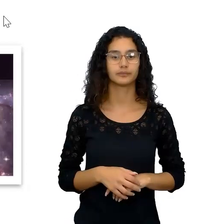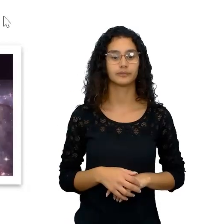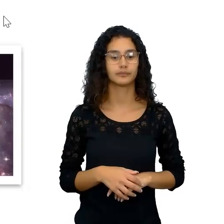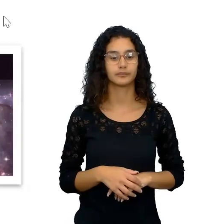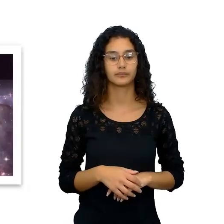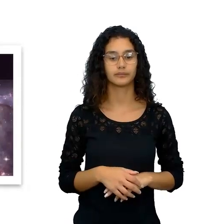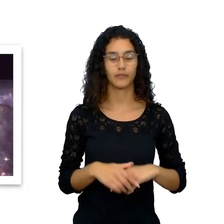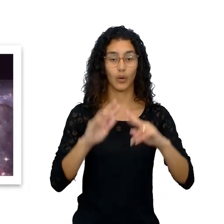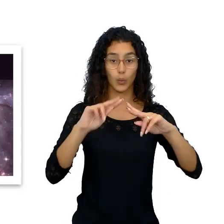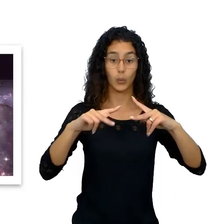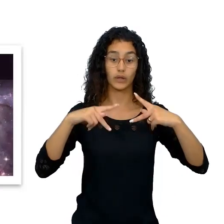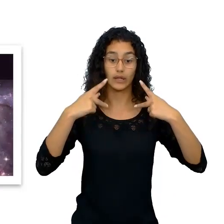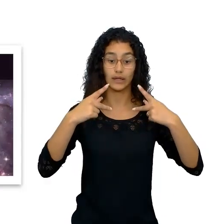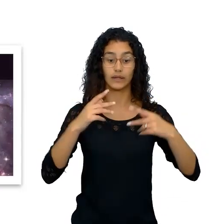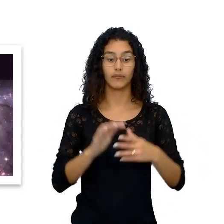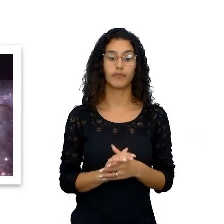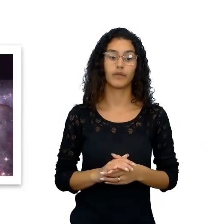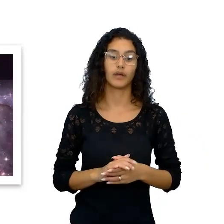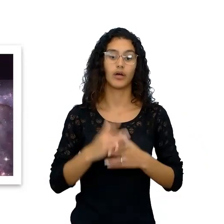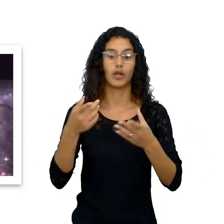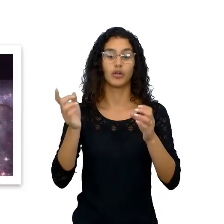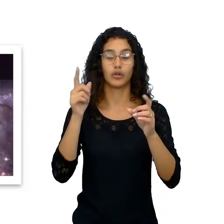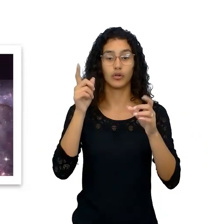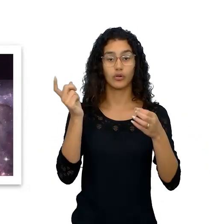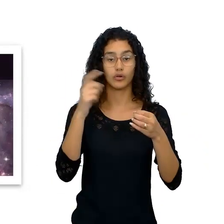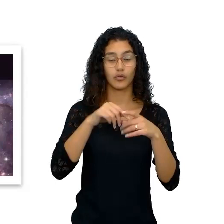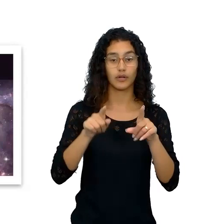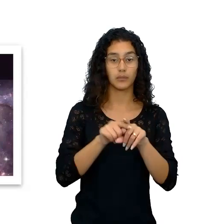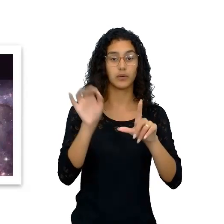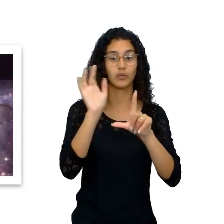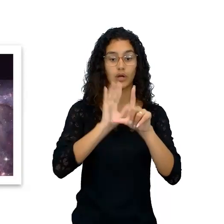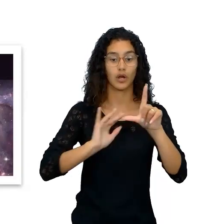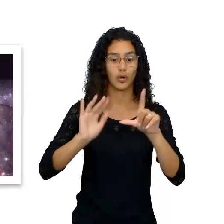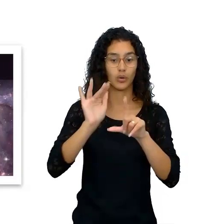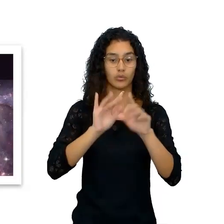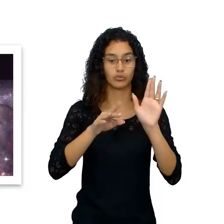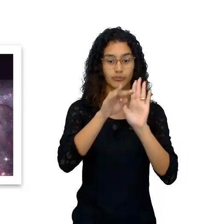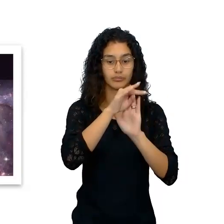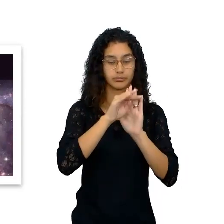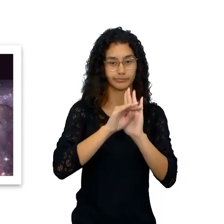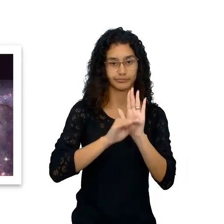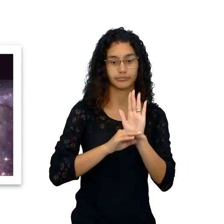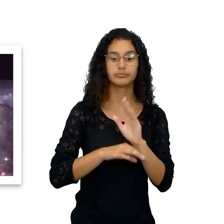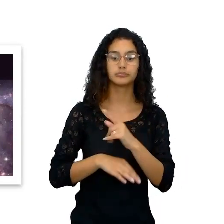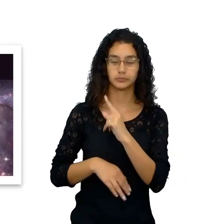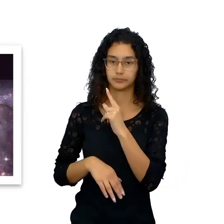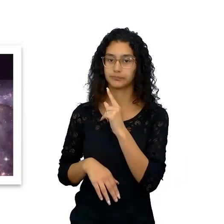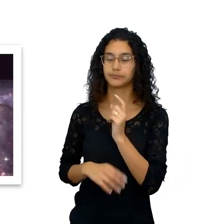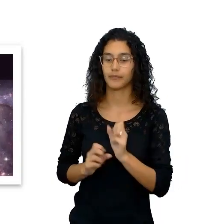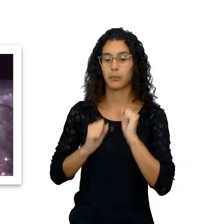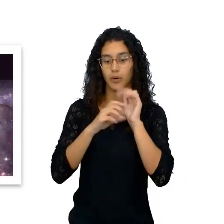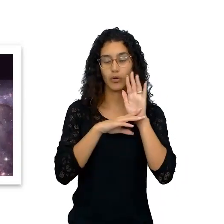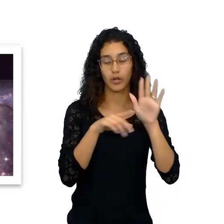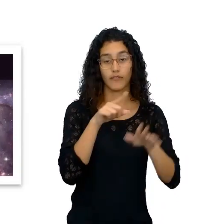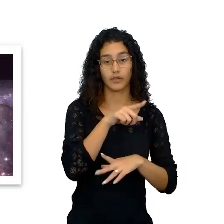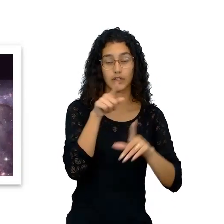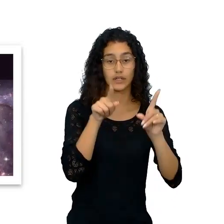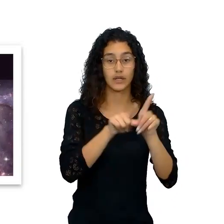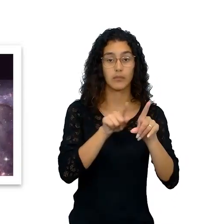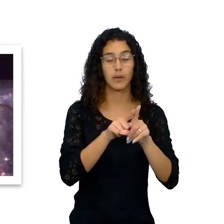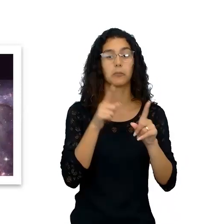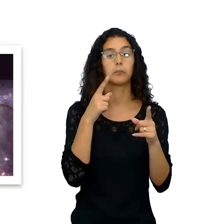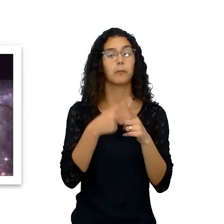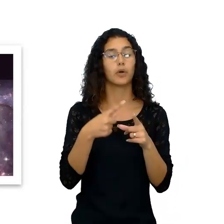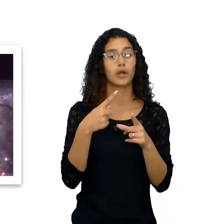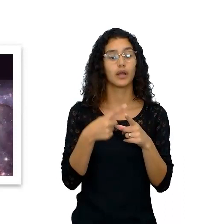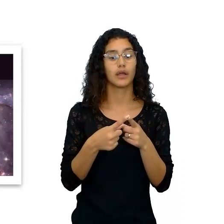os links. E desta vez eu trouxe um QR Code do formulário. Então, acho que pode ajudar vocês, tá bom, gente? Porque